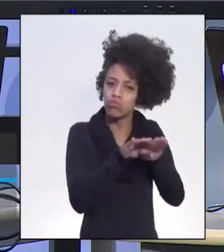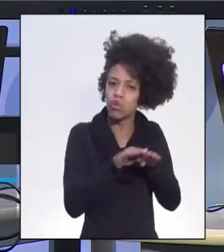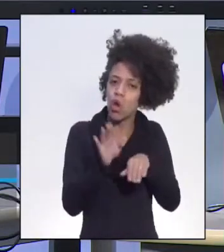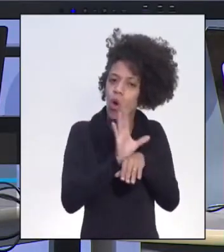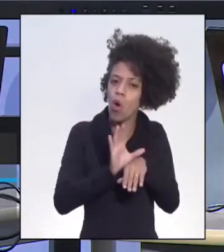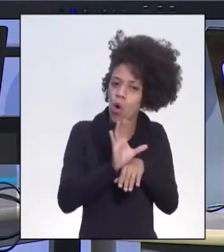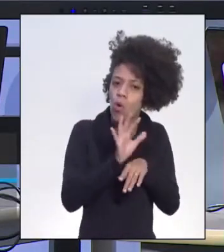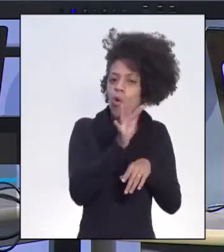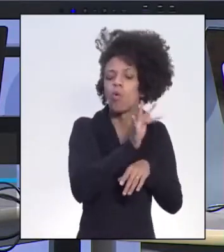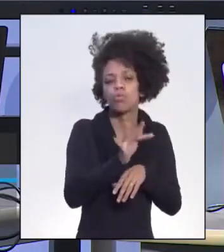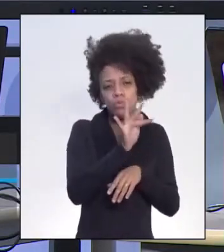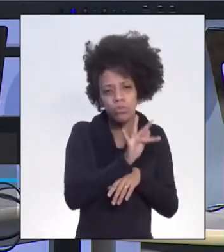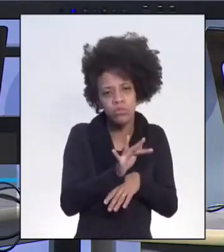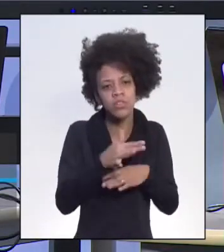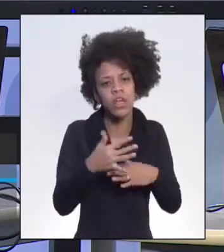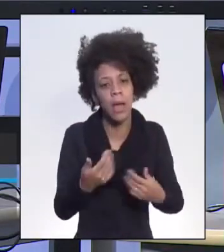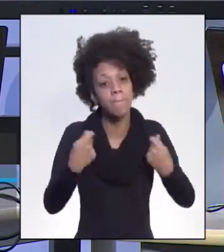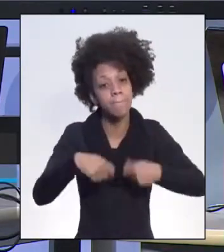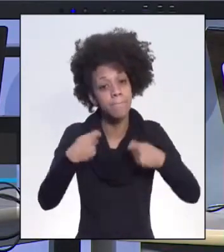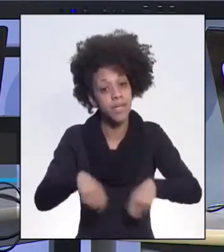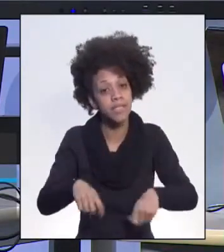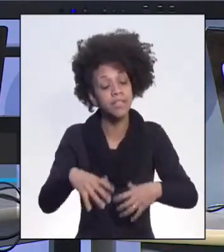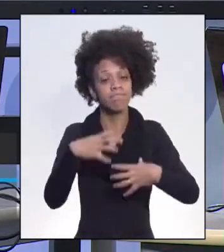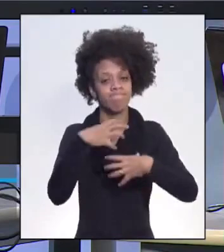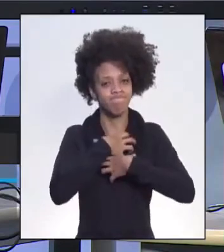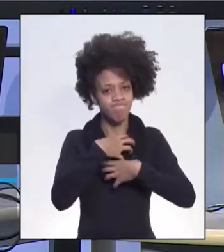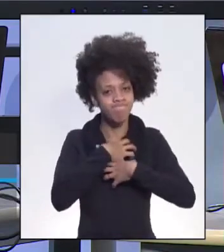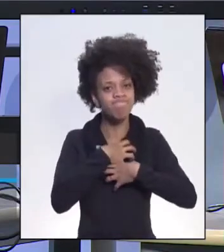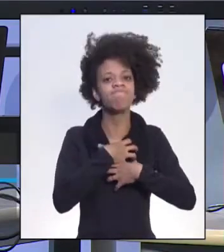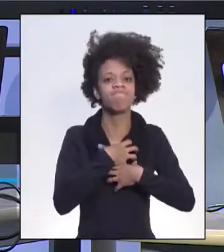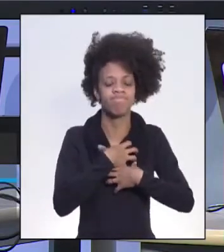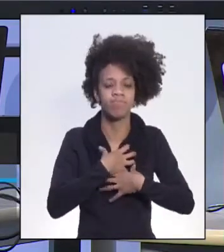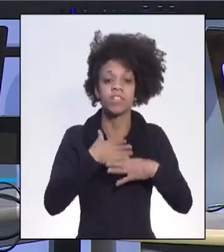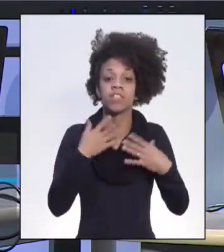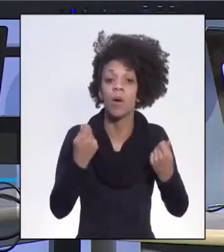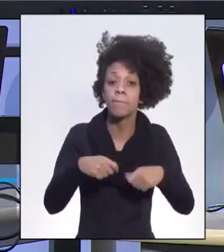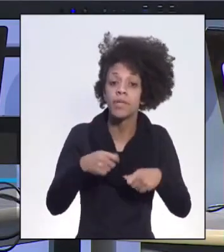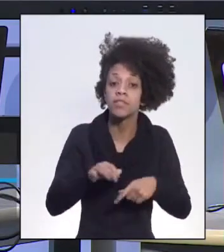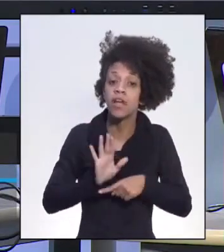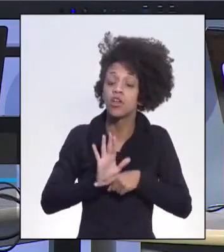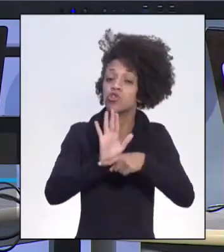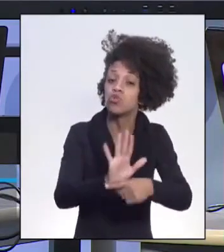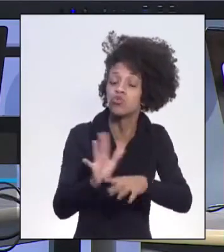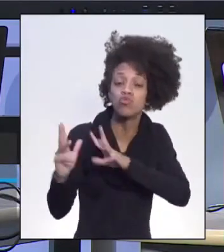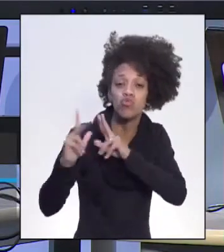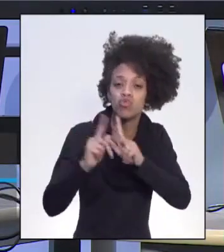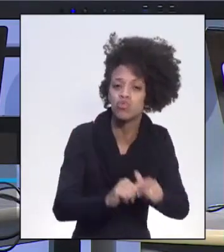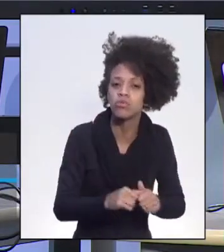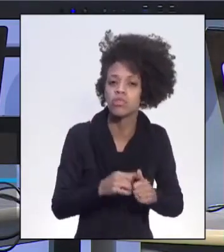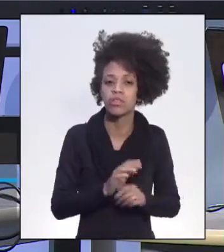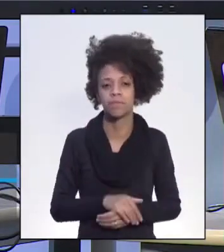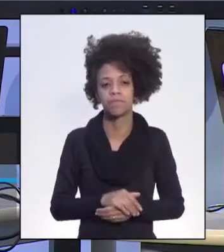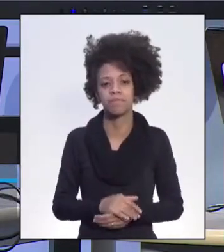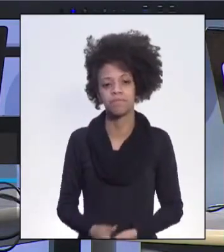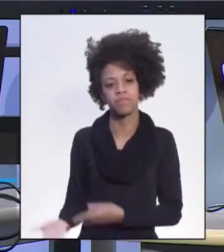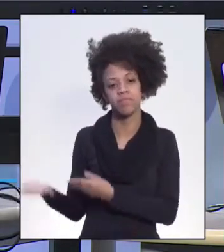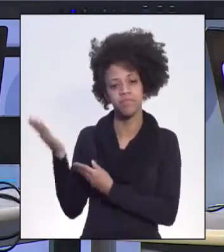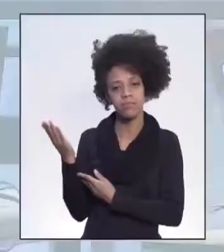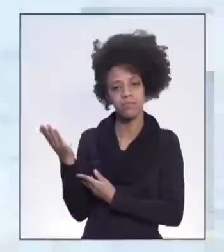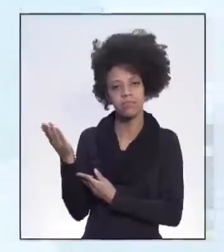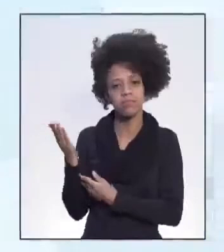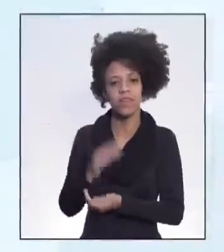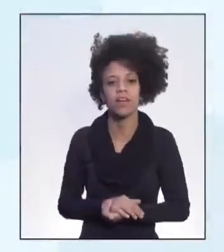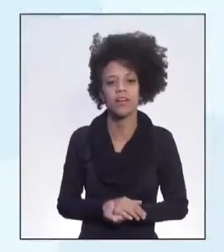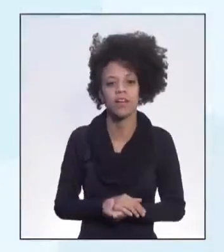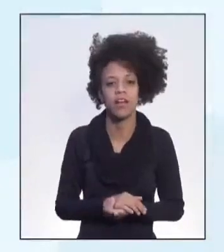constitucionalmente, formalmente, precisam ser garantidos. Né? Então, nós precisamos da colaboração de todos. Então, vou colocar na tela para vocês